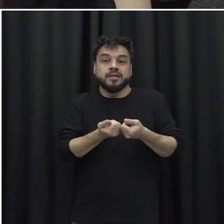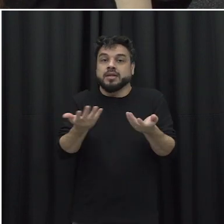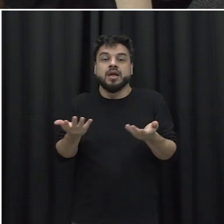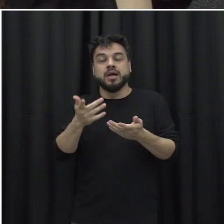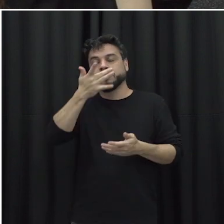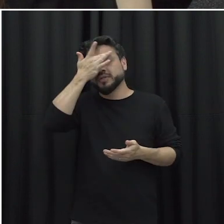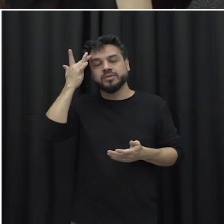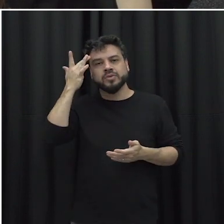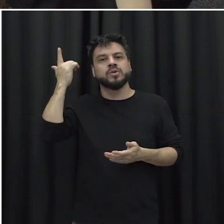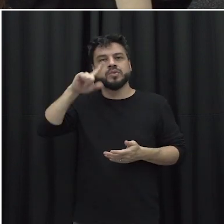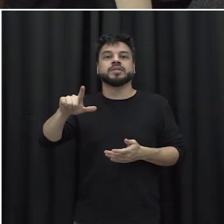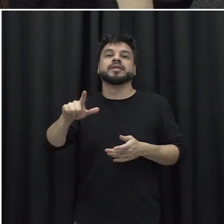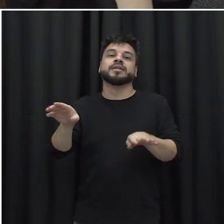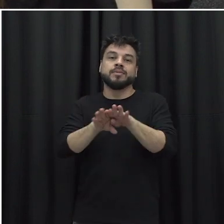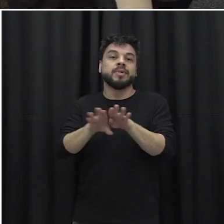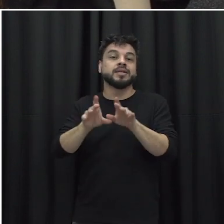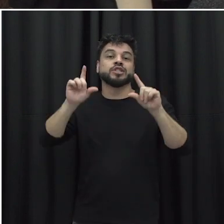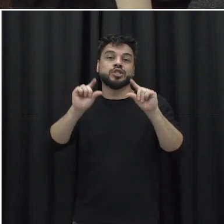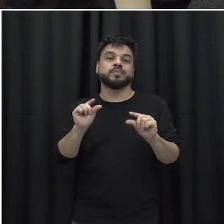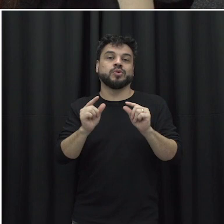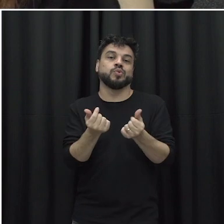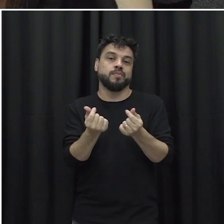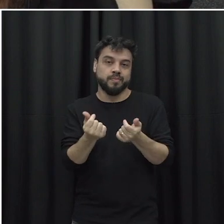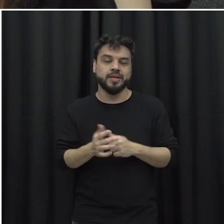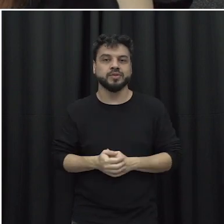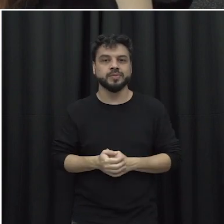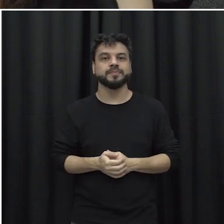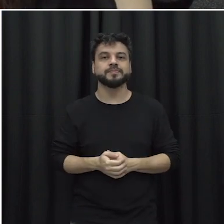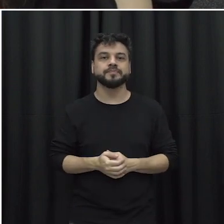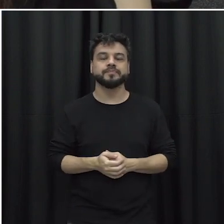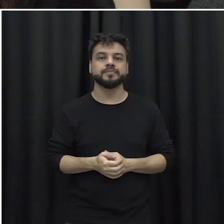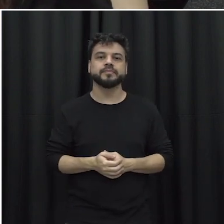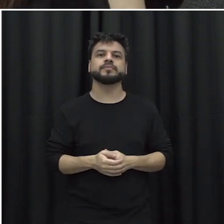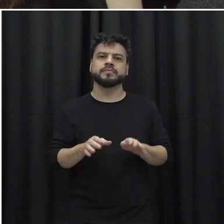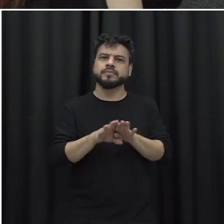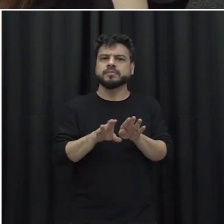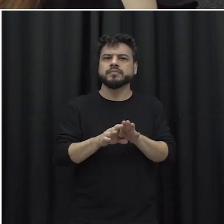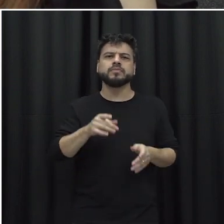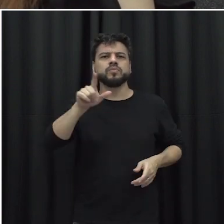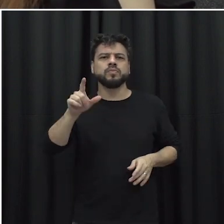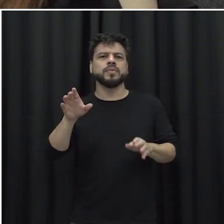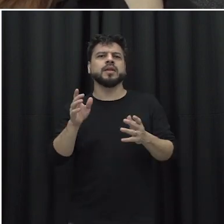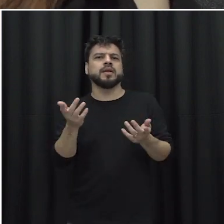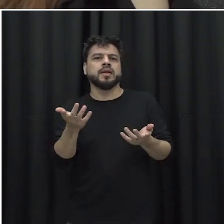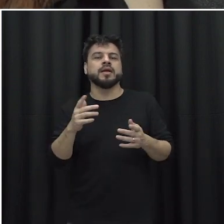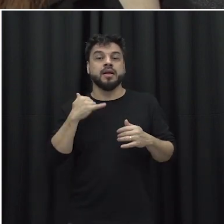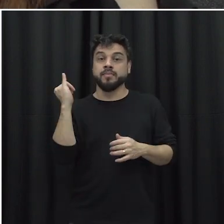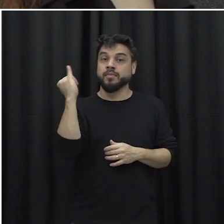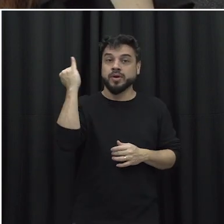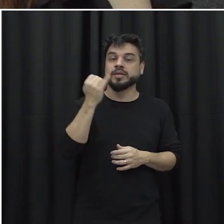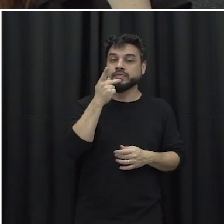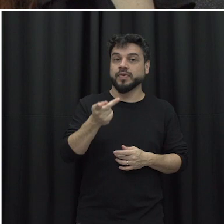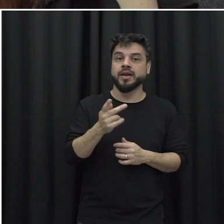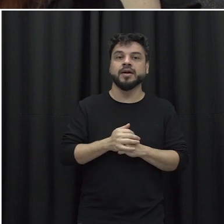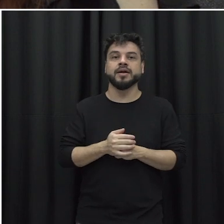dos produtos também reduzisse até o preço, né, para os pacientes. Sim. E outra coisa que eu acho que até é